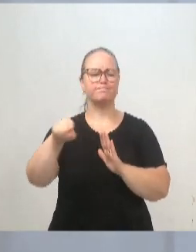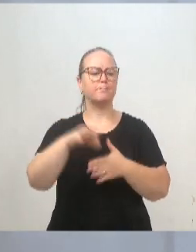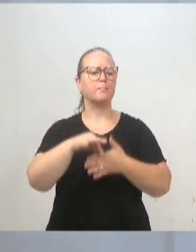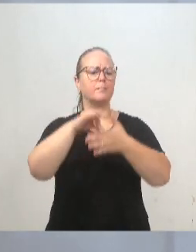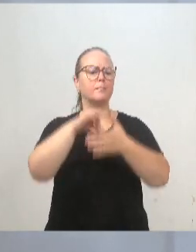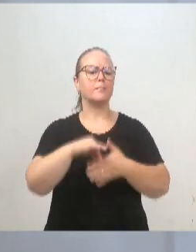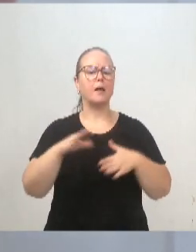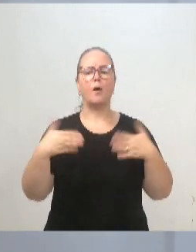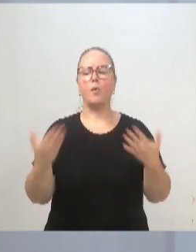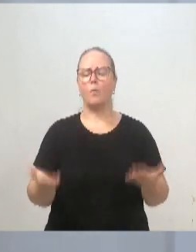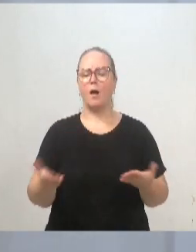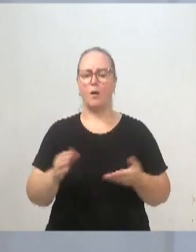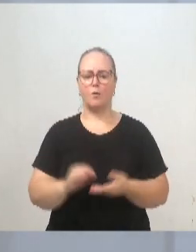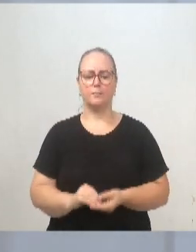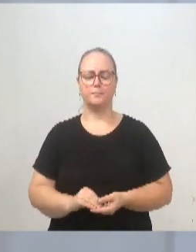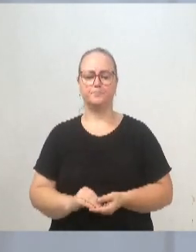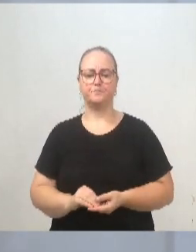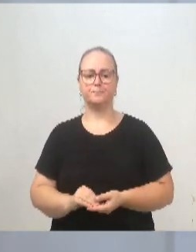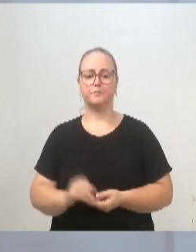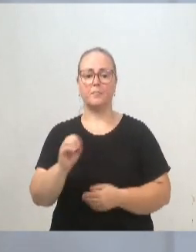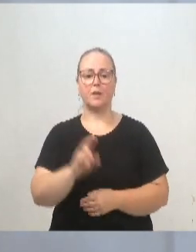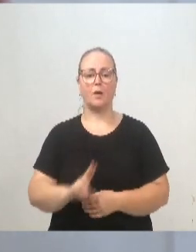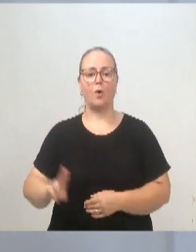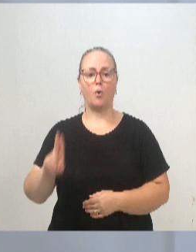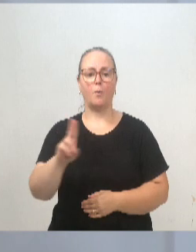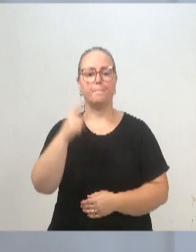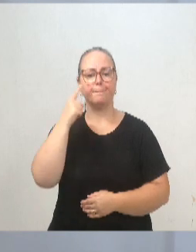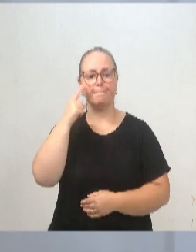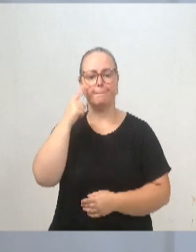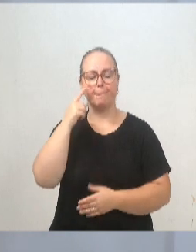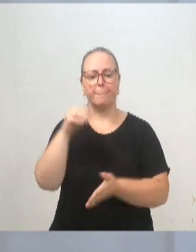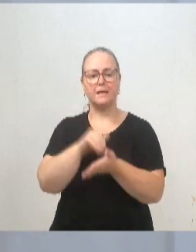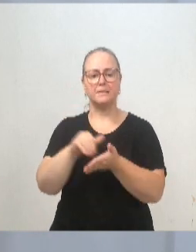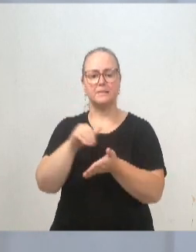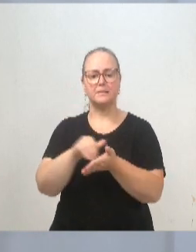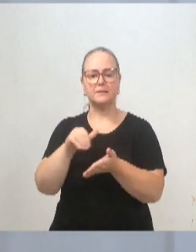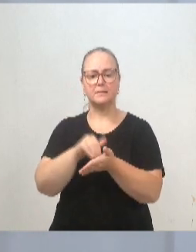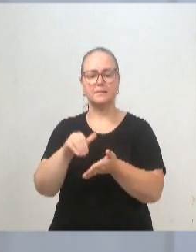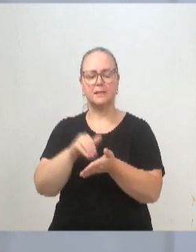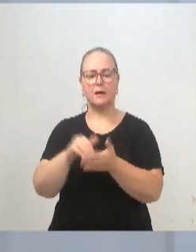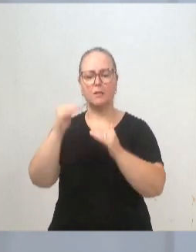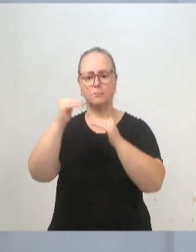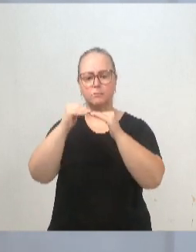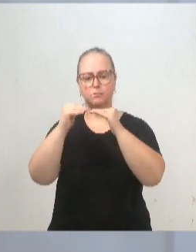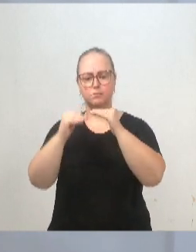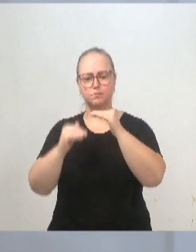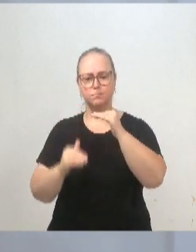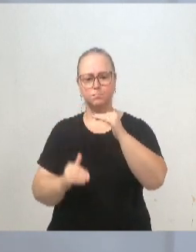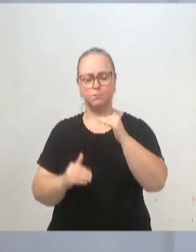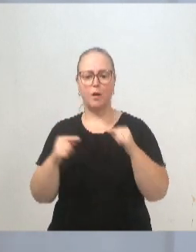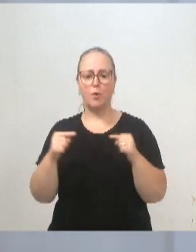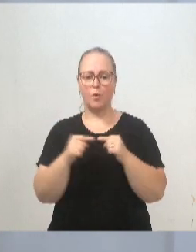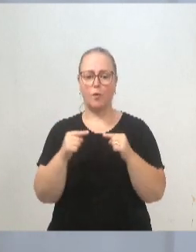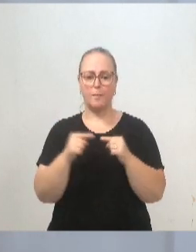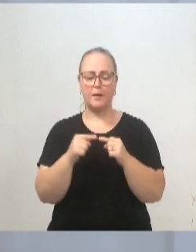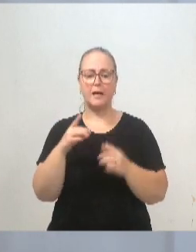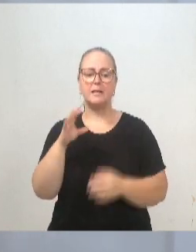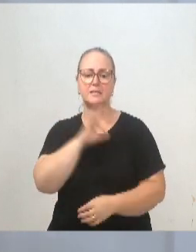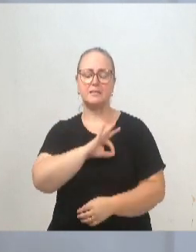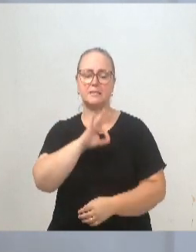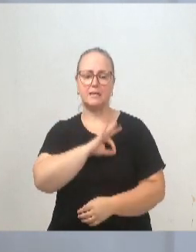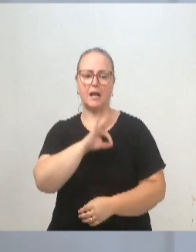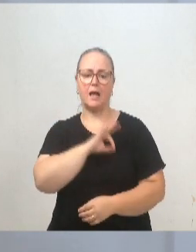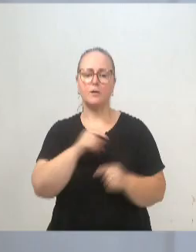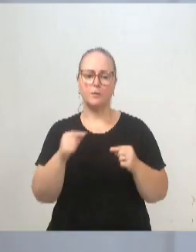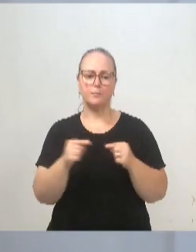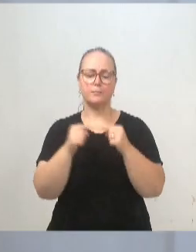reenviar o projeto para reduzir novamente o salário dos secretários, adequar aí ao salário dos vereadores, talvez, né? Quem sabe, é um projeto que